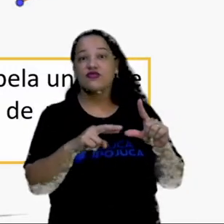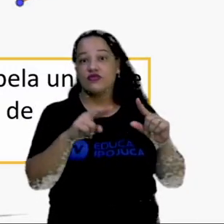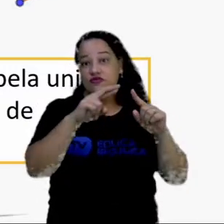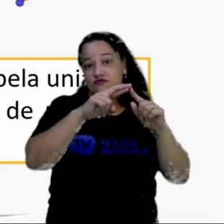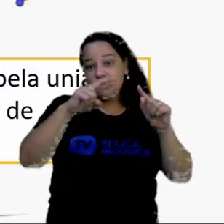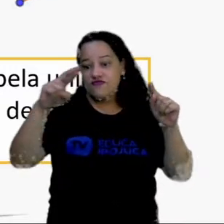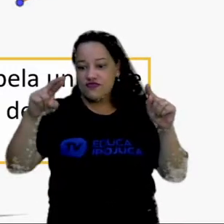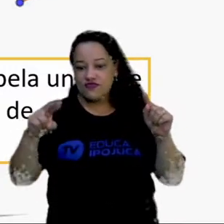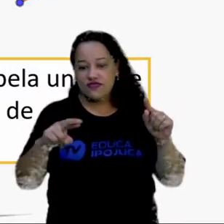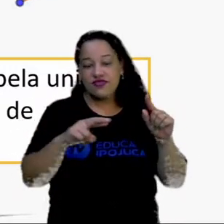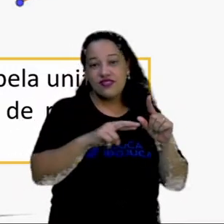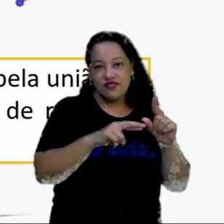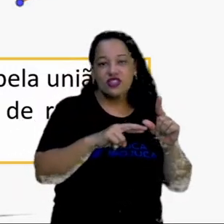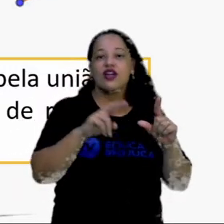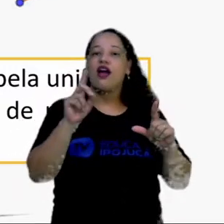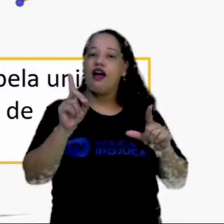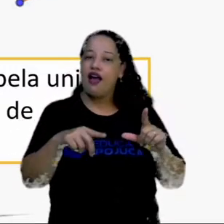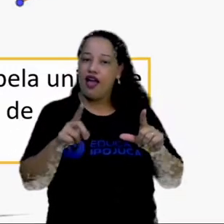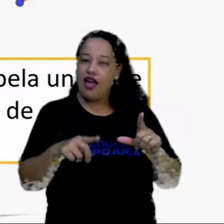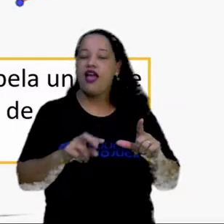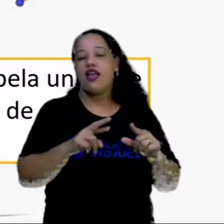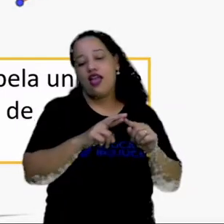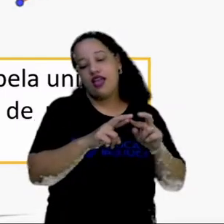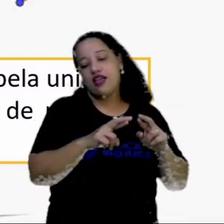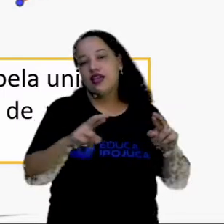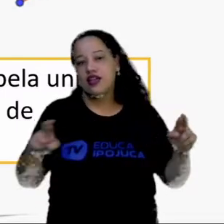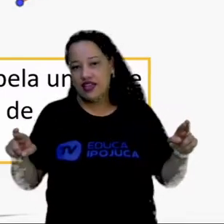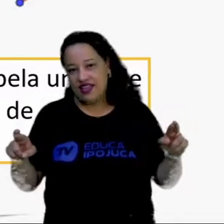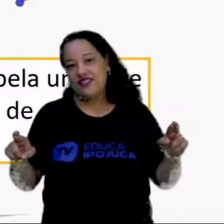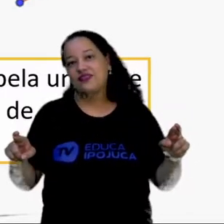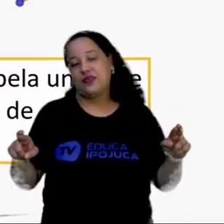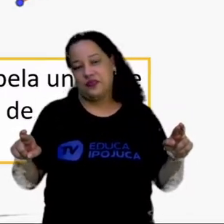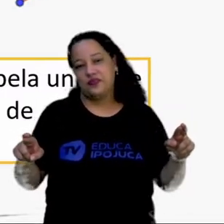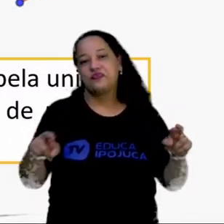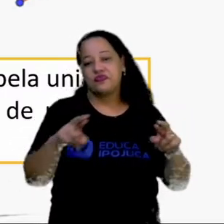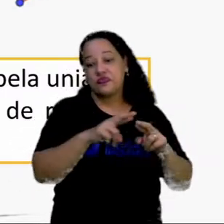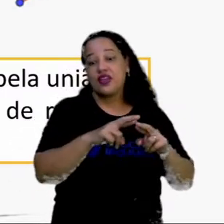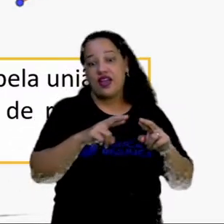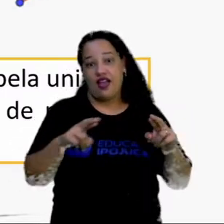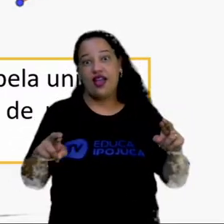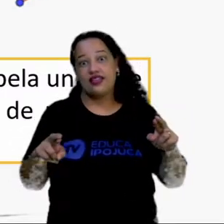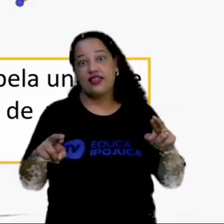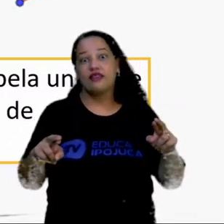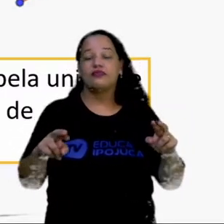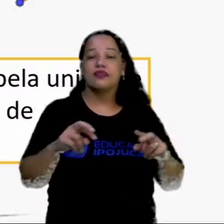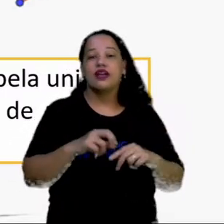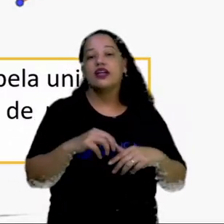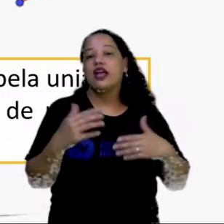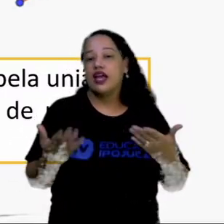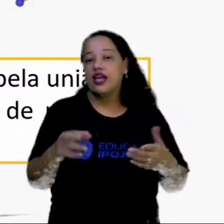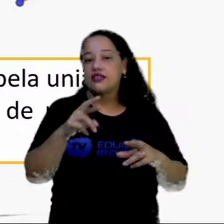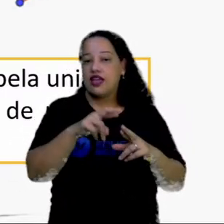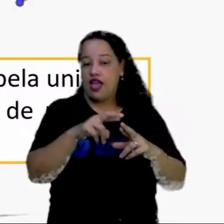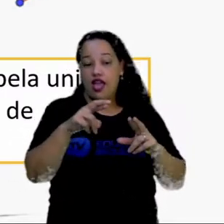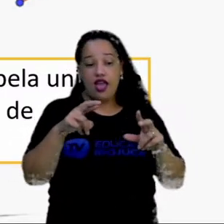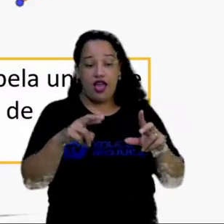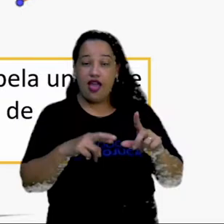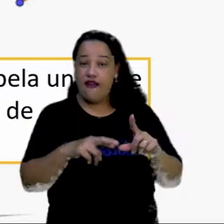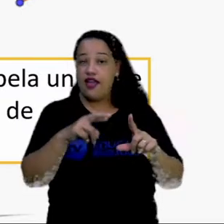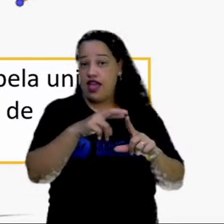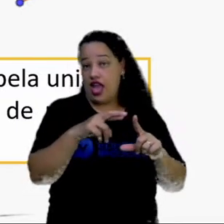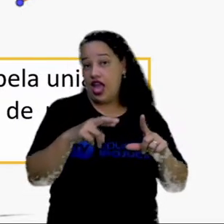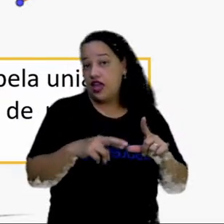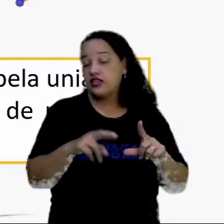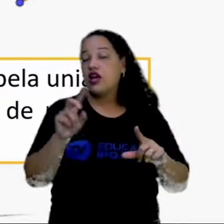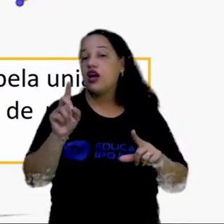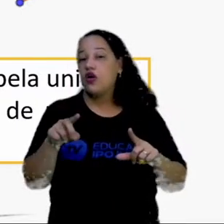linhas fechadas nós chamamos de segmento de reta. E outra coisa, esses segmentos de retas não